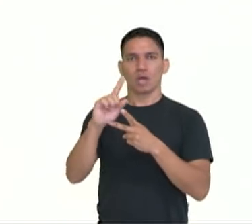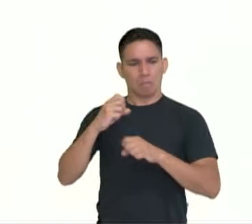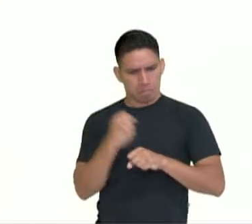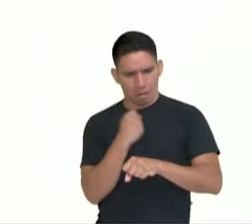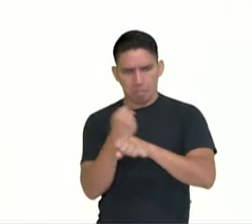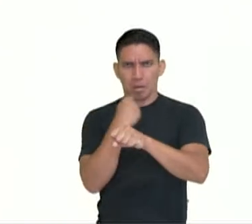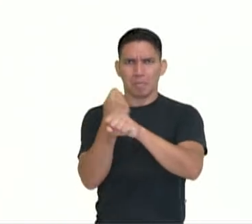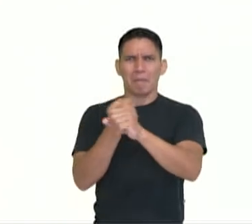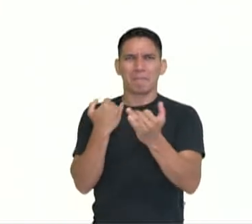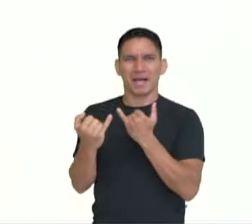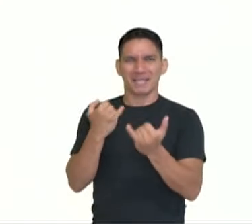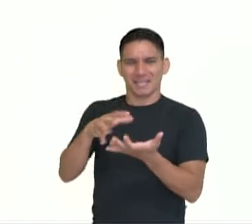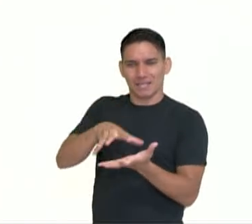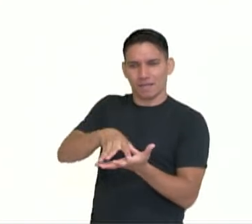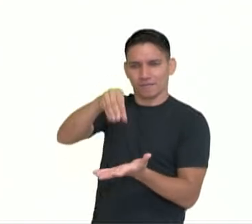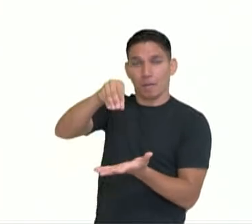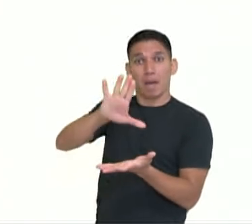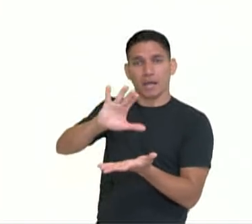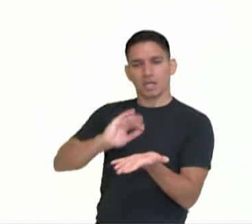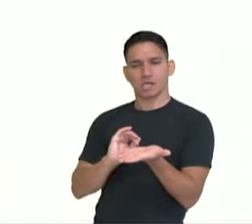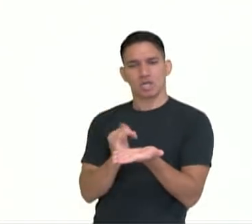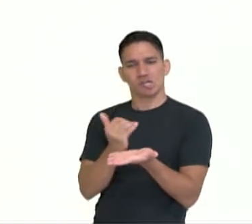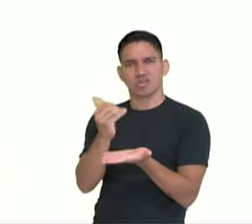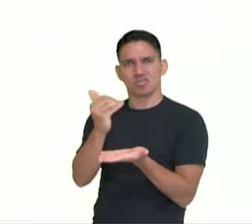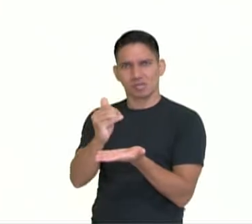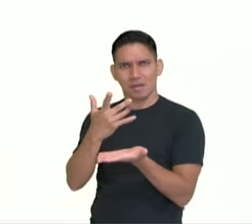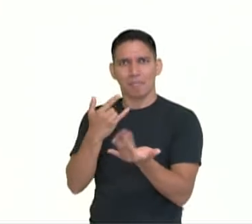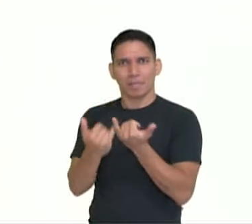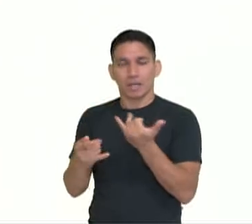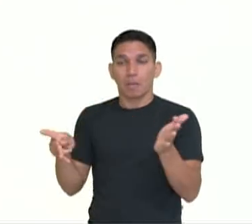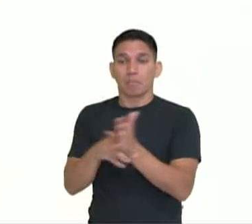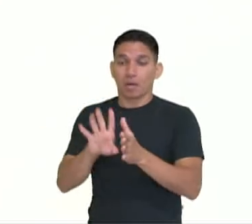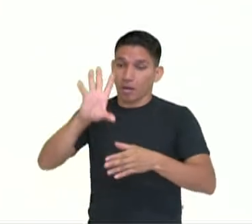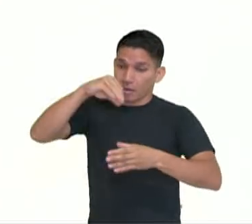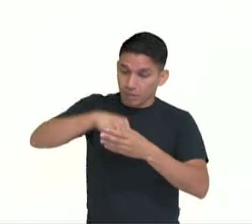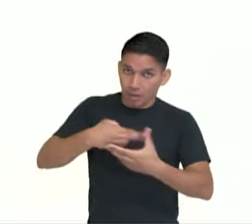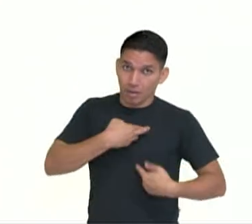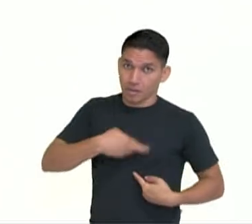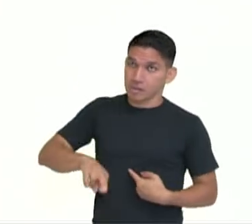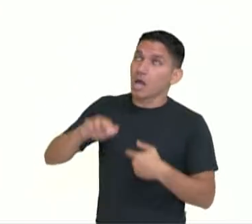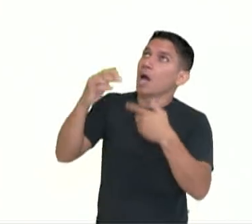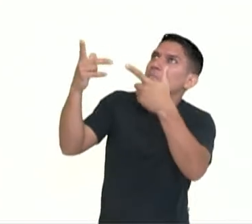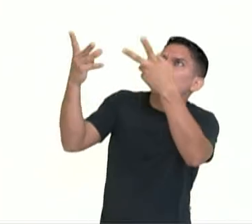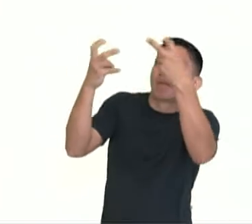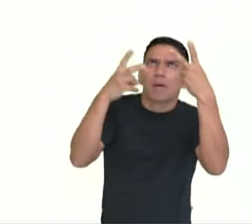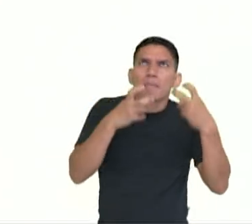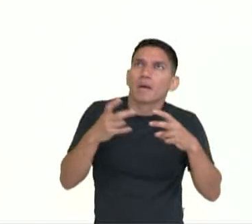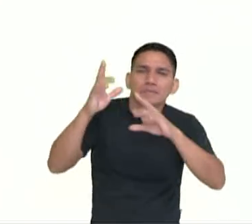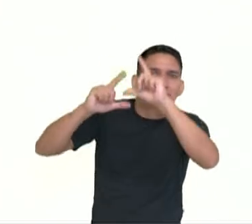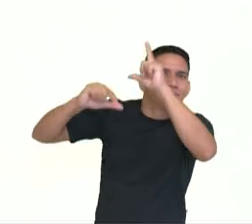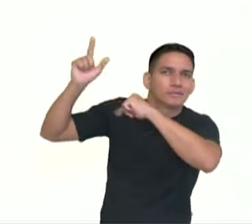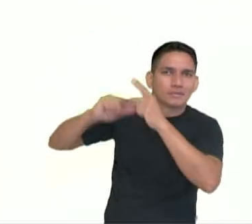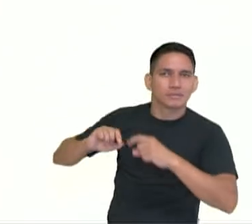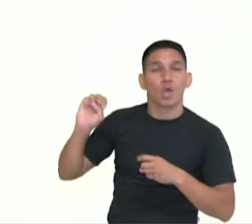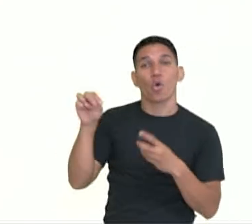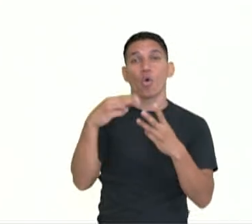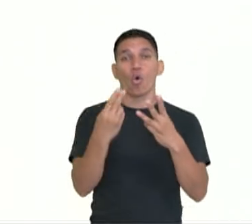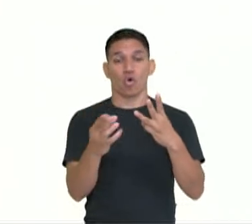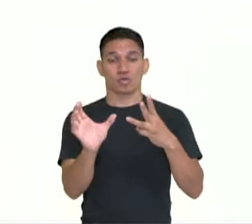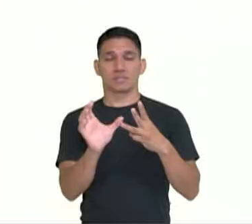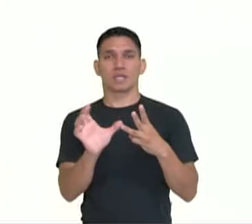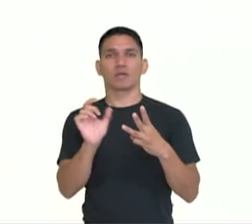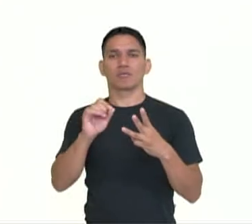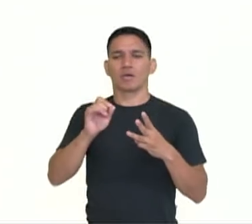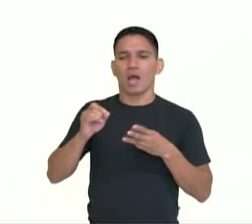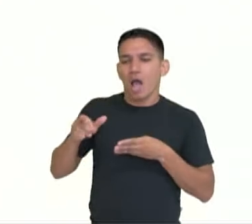em formato de pirâmides truncadas, que serviam como templos religiosos e observatórios astronômicos. Ou letra C,